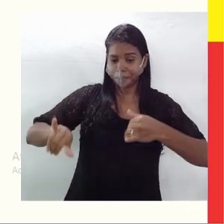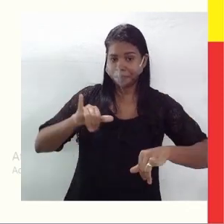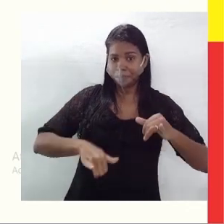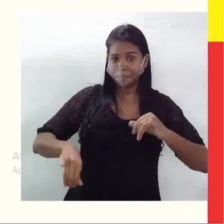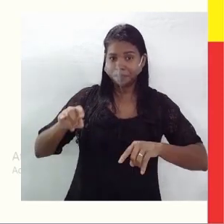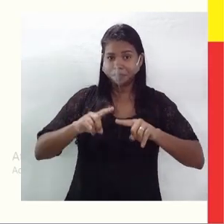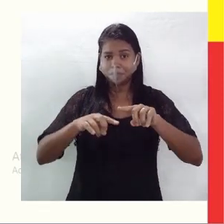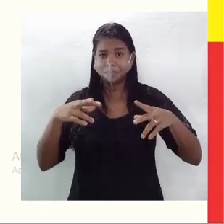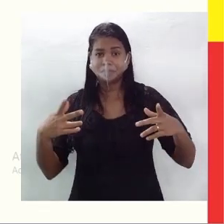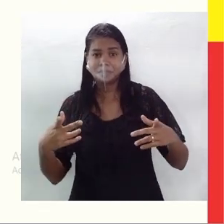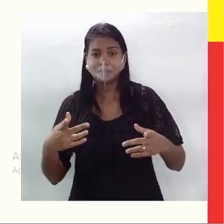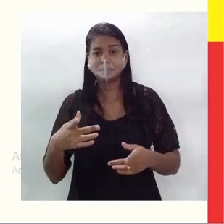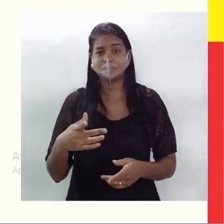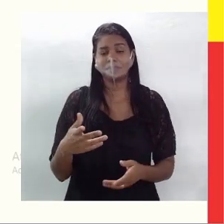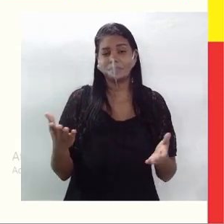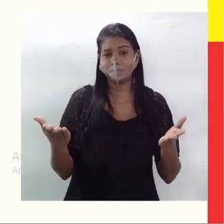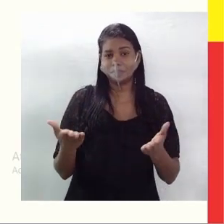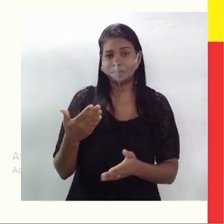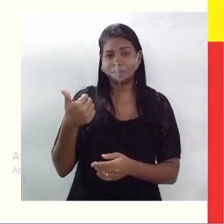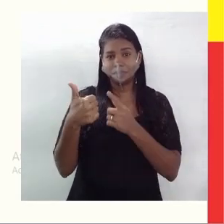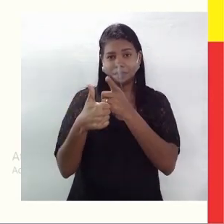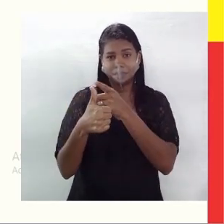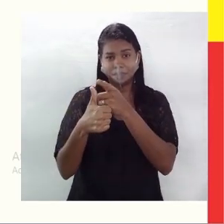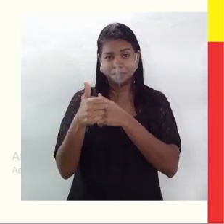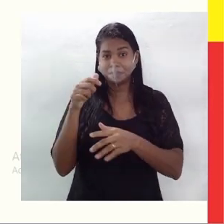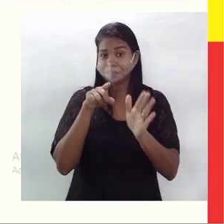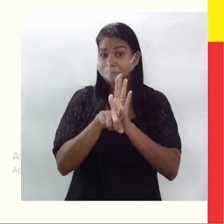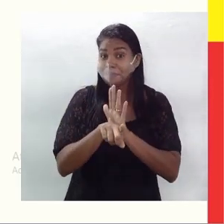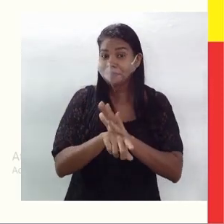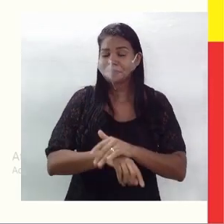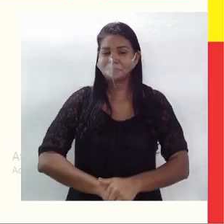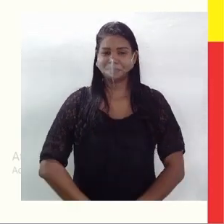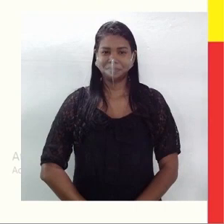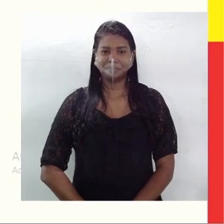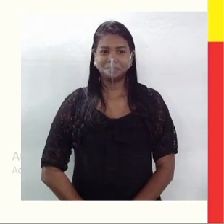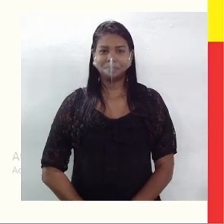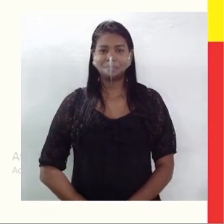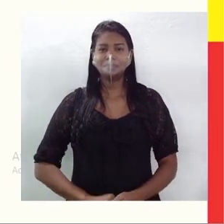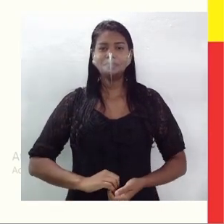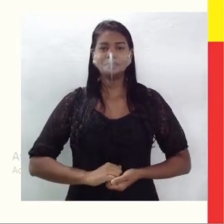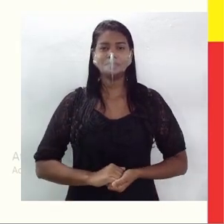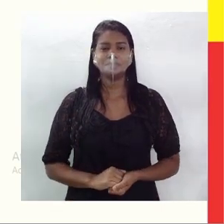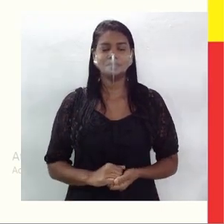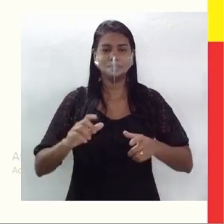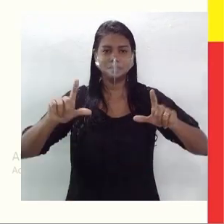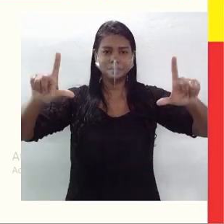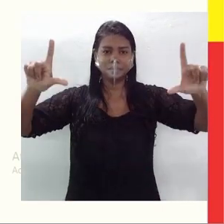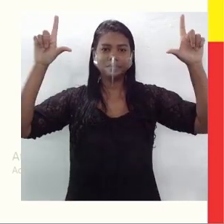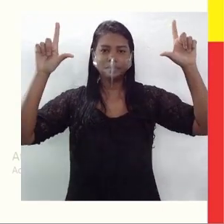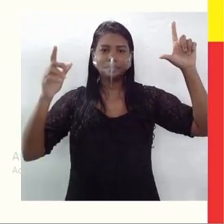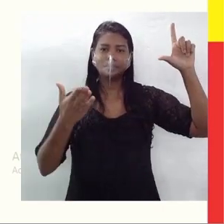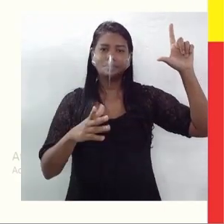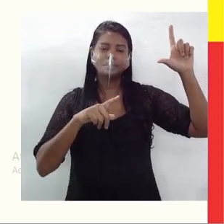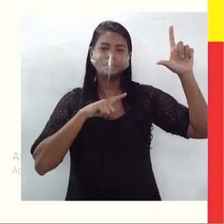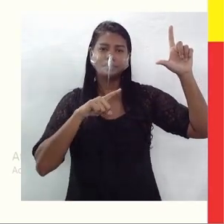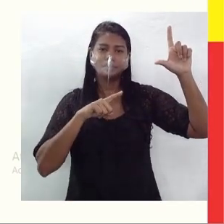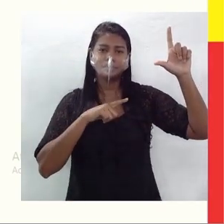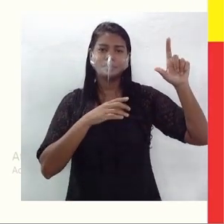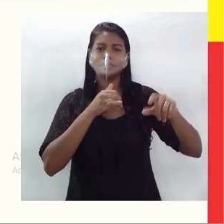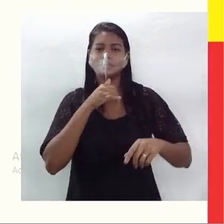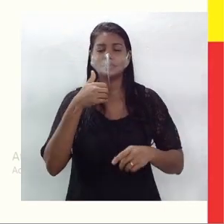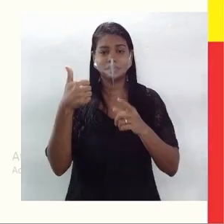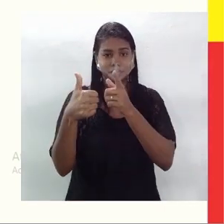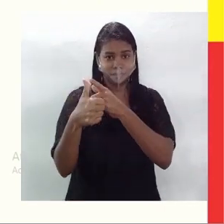gente vai para a nossa primeira questão. Então, na telinha, você vê aí a nossa